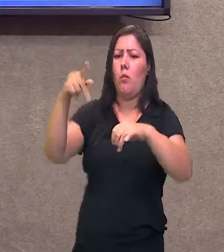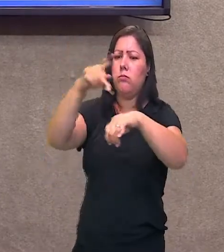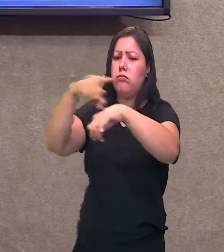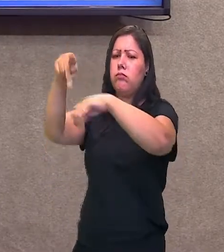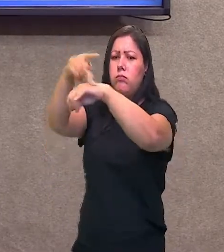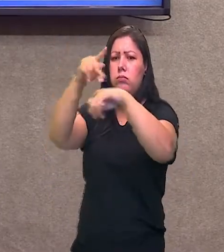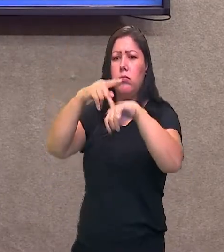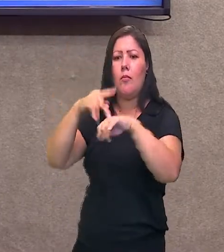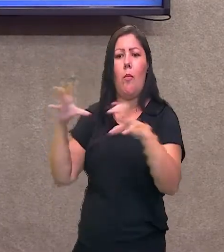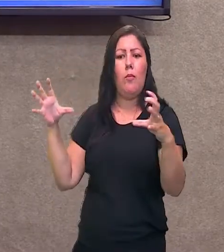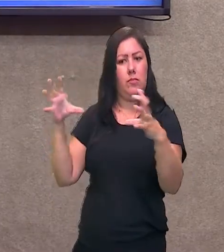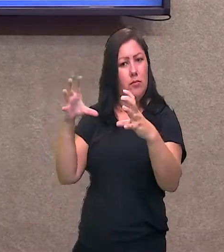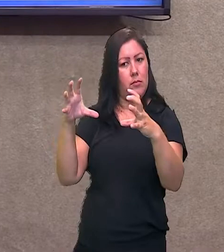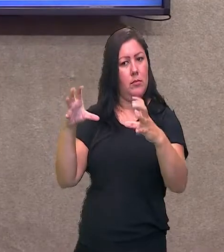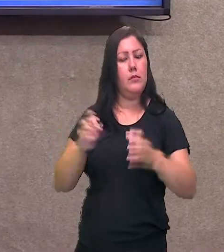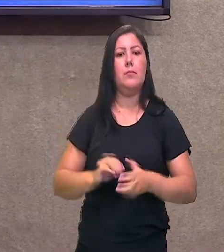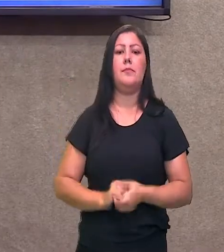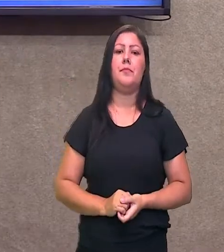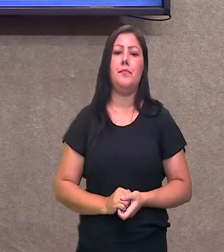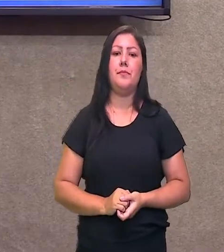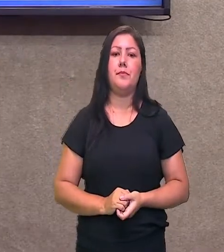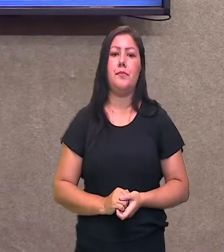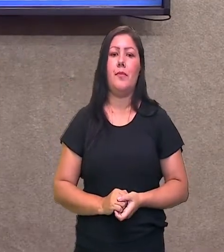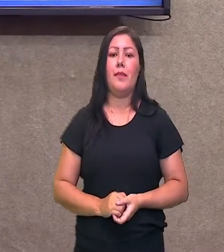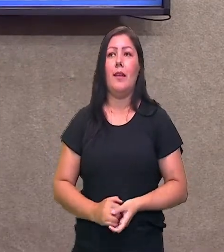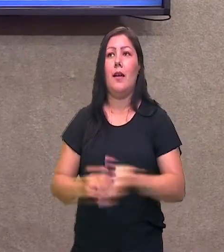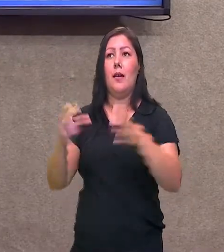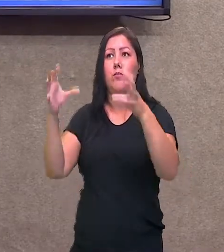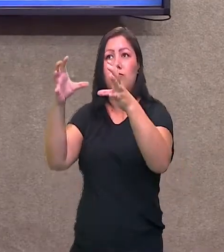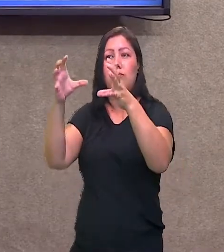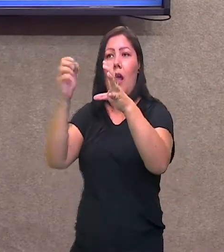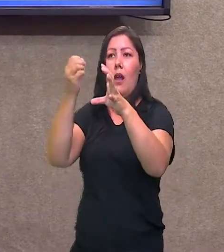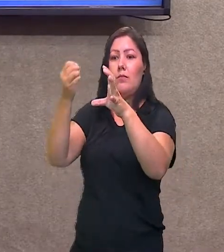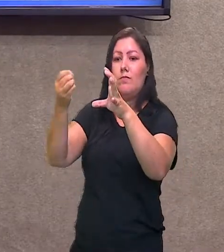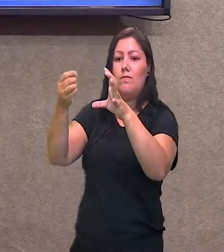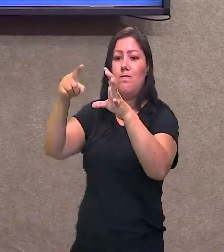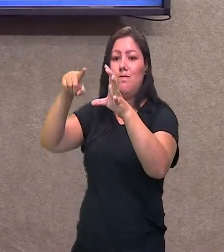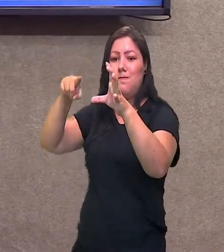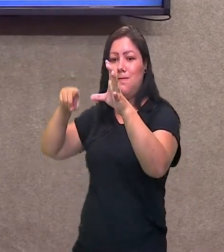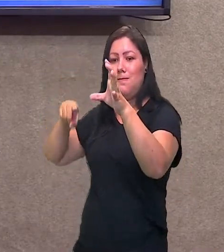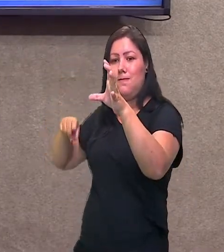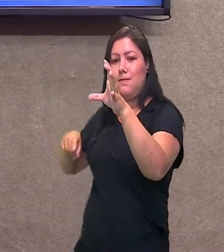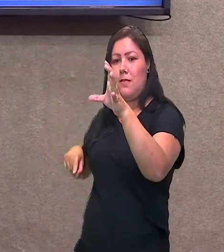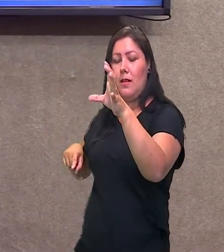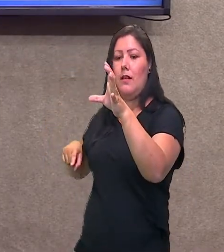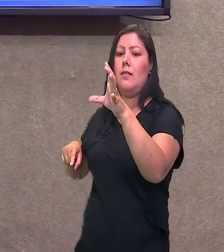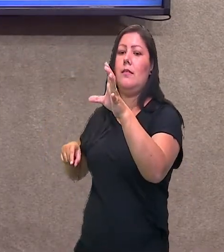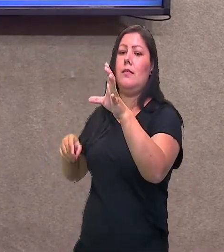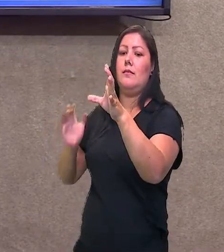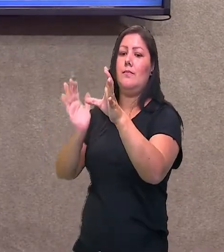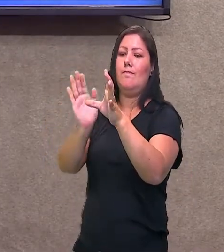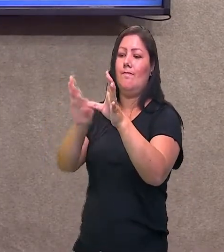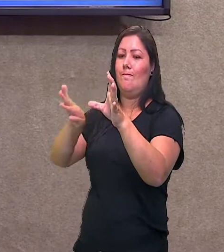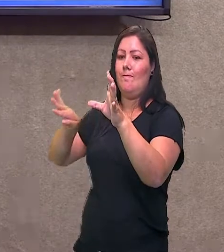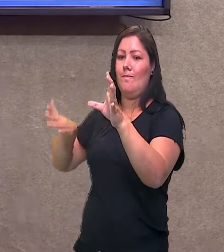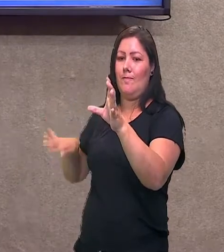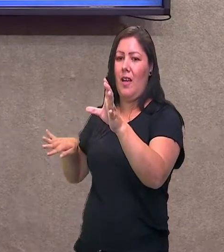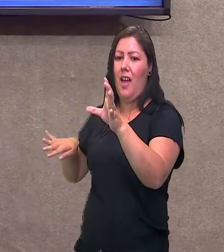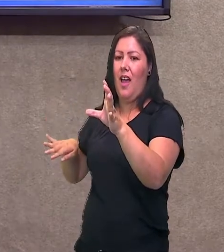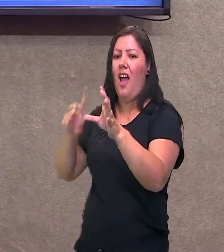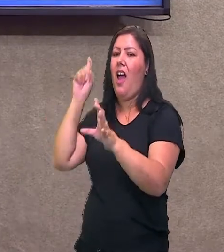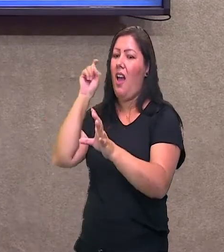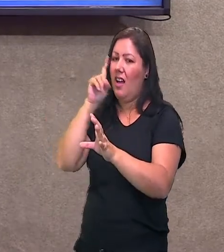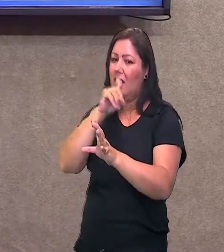países ali. E para sair desses acordos, às vezes o conflito também é